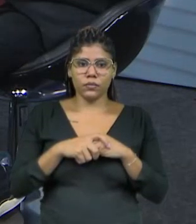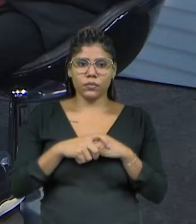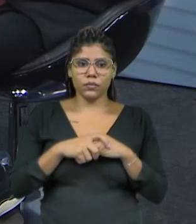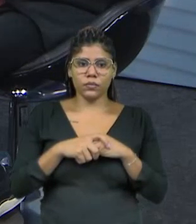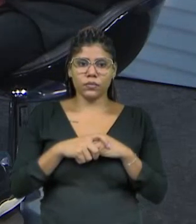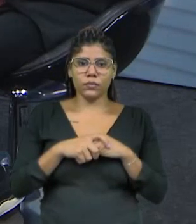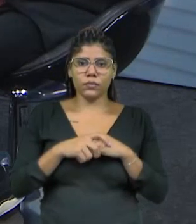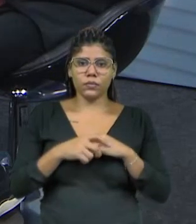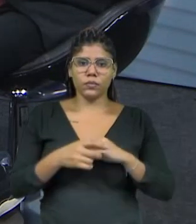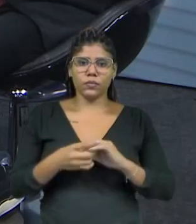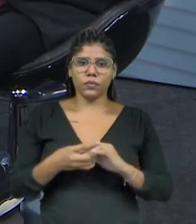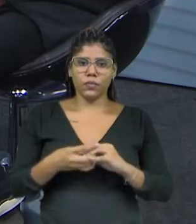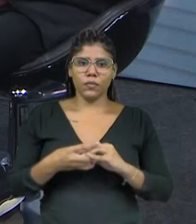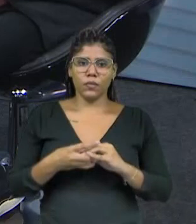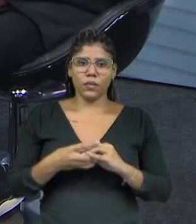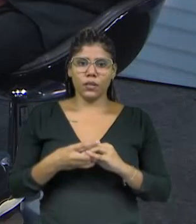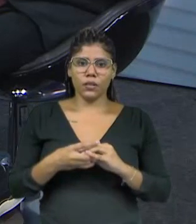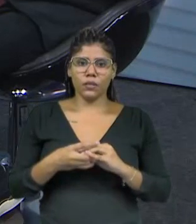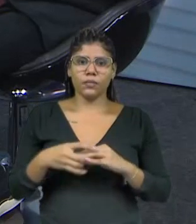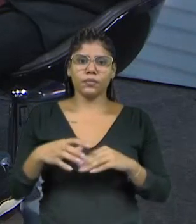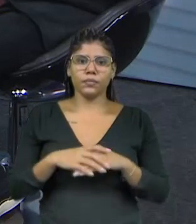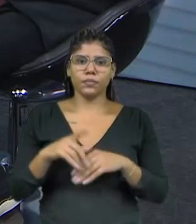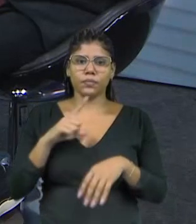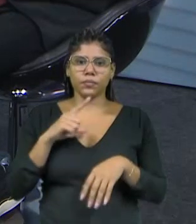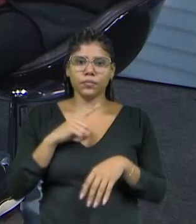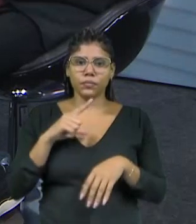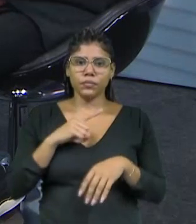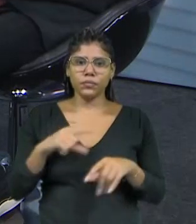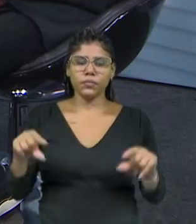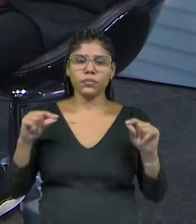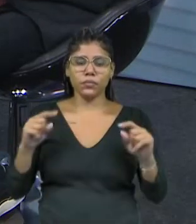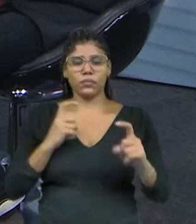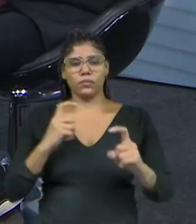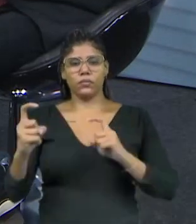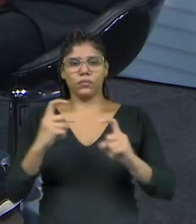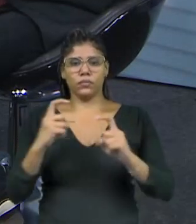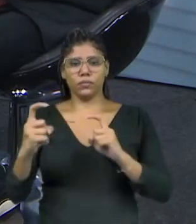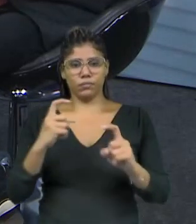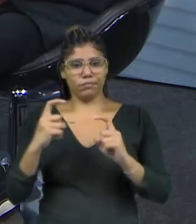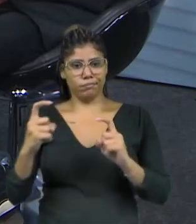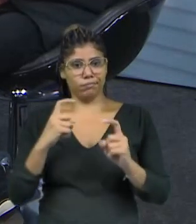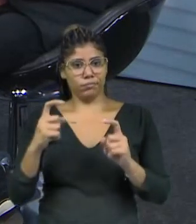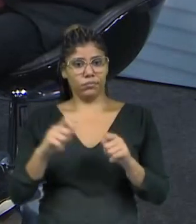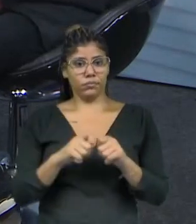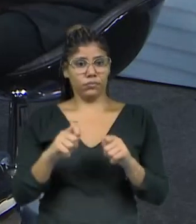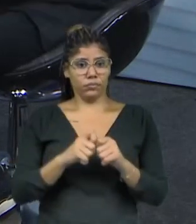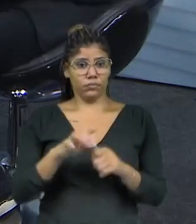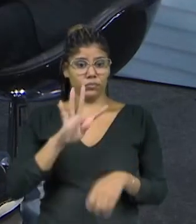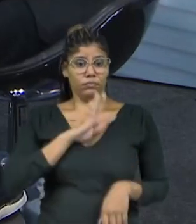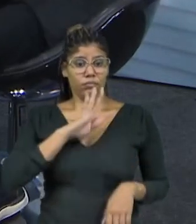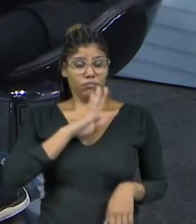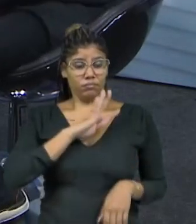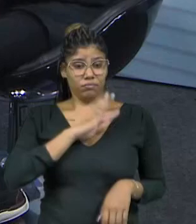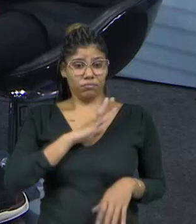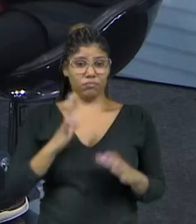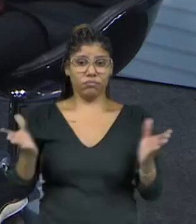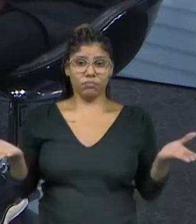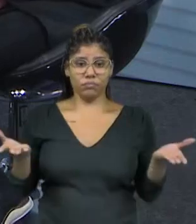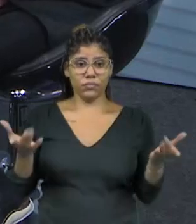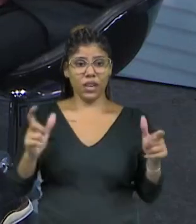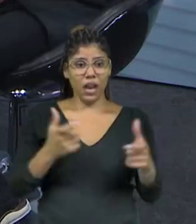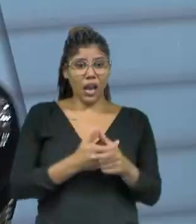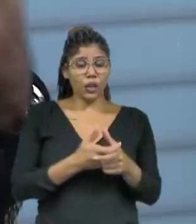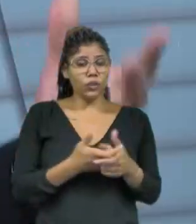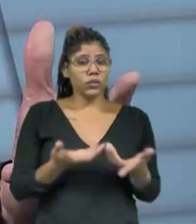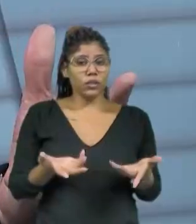ETN, o escritório técnico, que fazia muito essa discussão. Hoje reduziu isso aí. Então, assim, como é que a gente desenvolve o